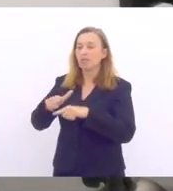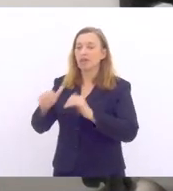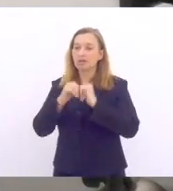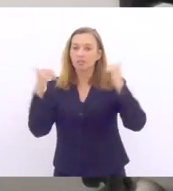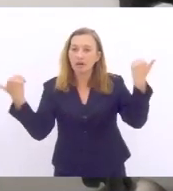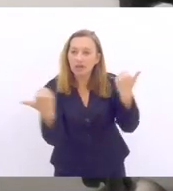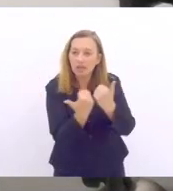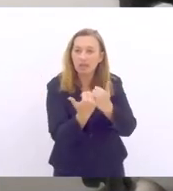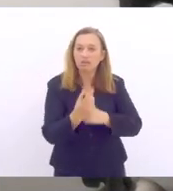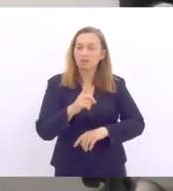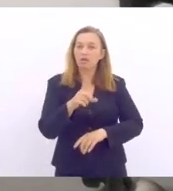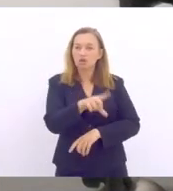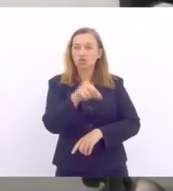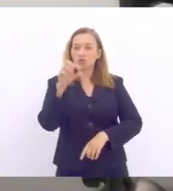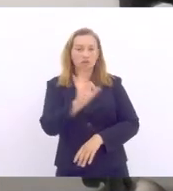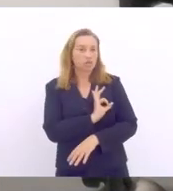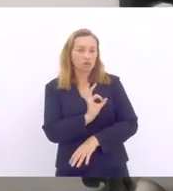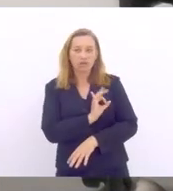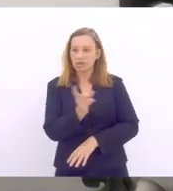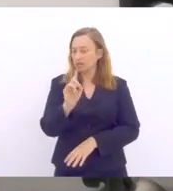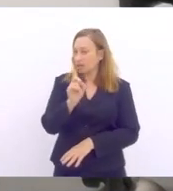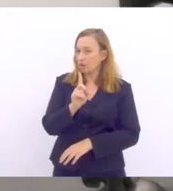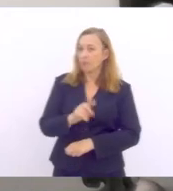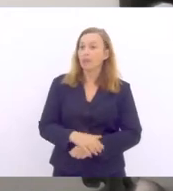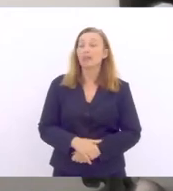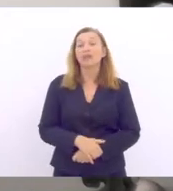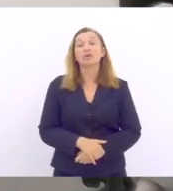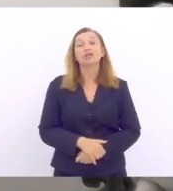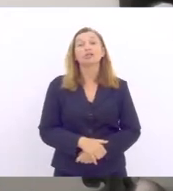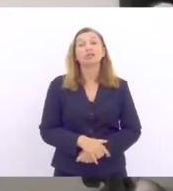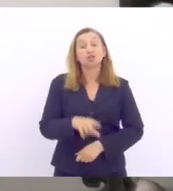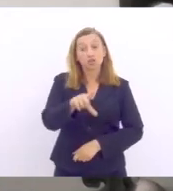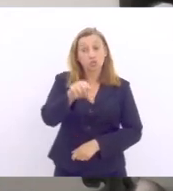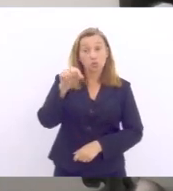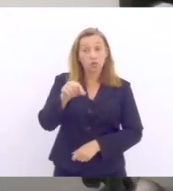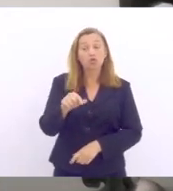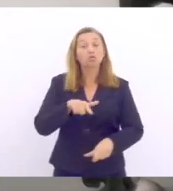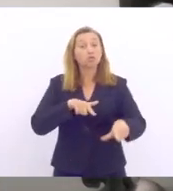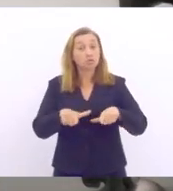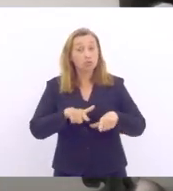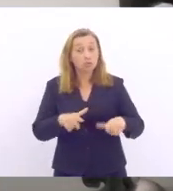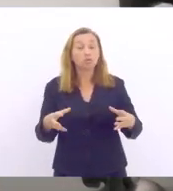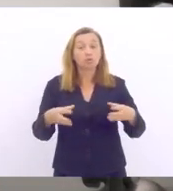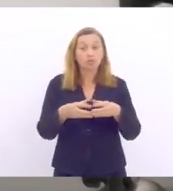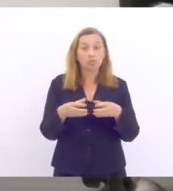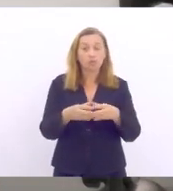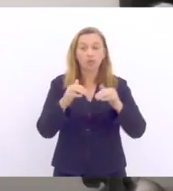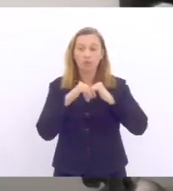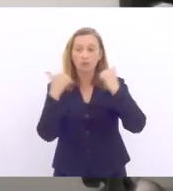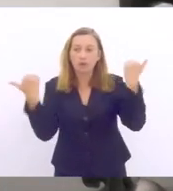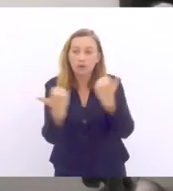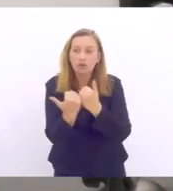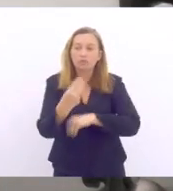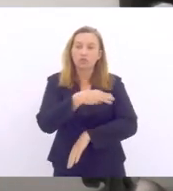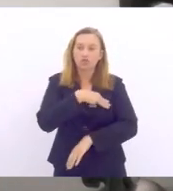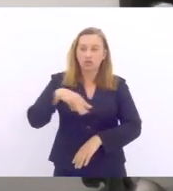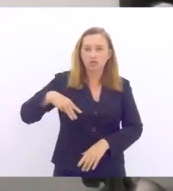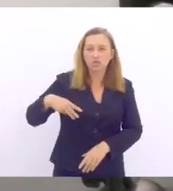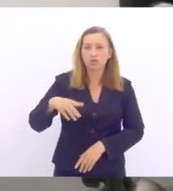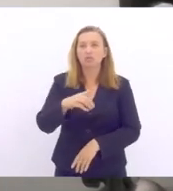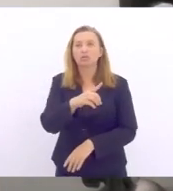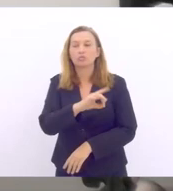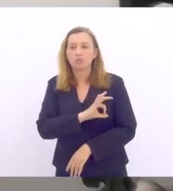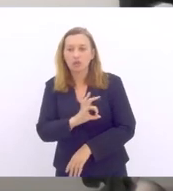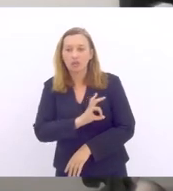decisão da Polícia Militar, né? Muitos estão enganados com isso. É uma decisão de um grupo de trabalho Maracanã, que é composto pelo Ministério Público, pela Polícia